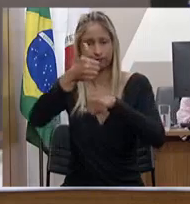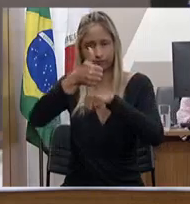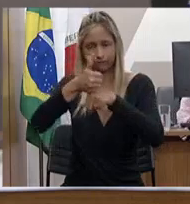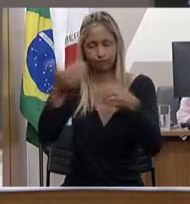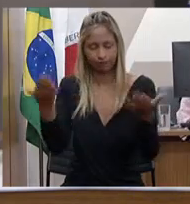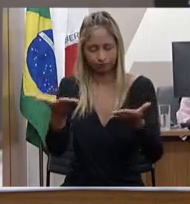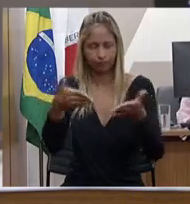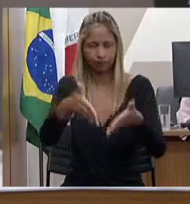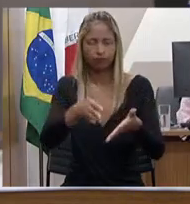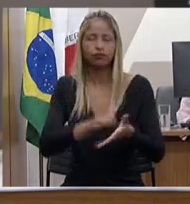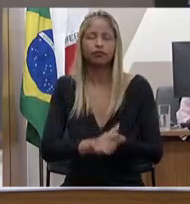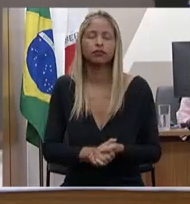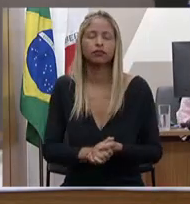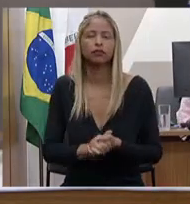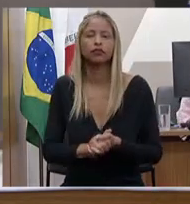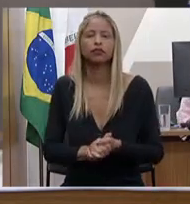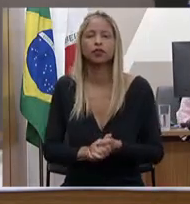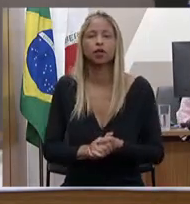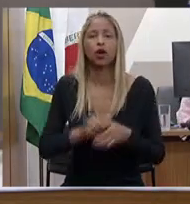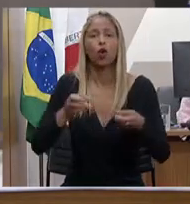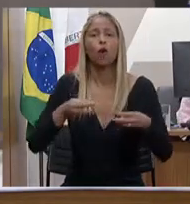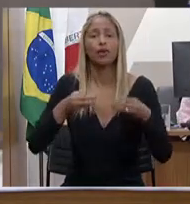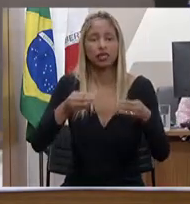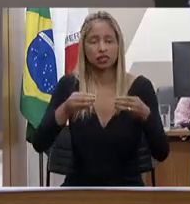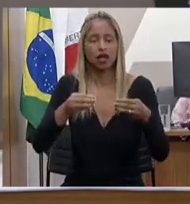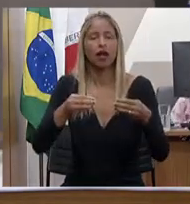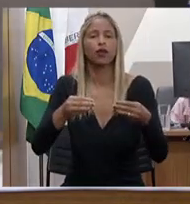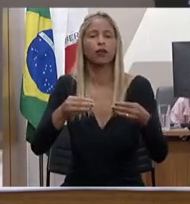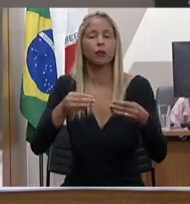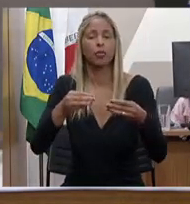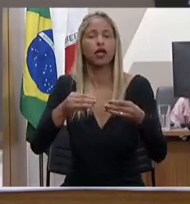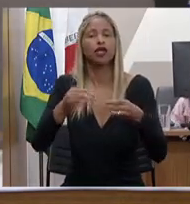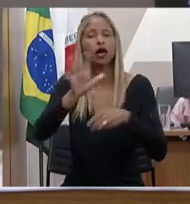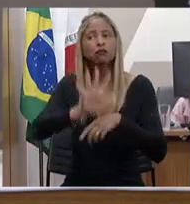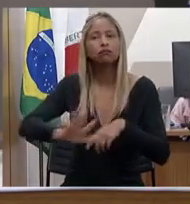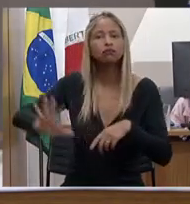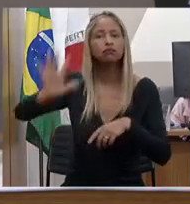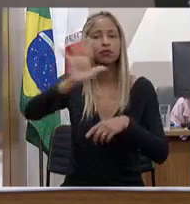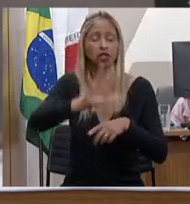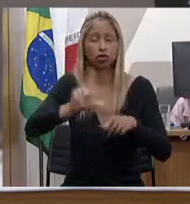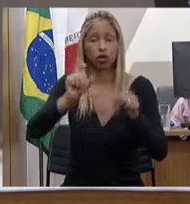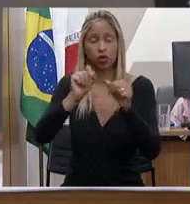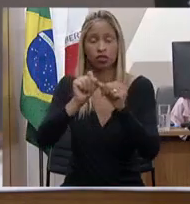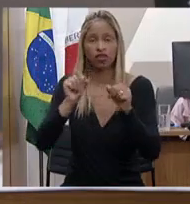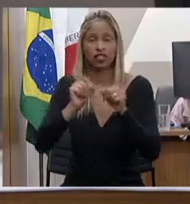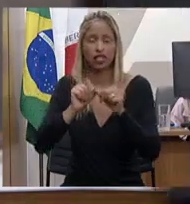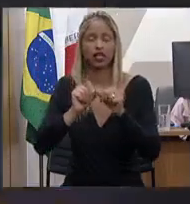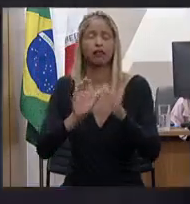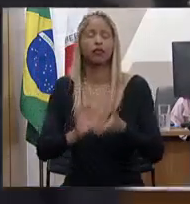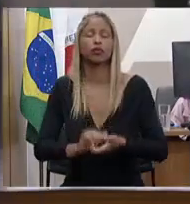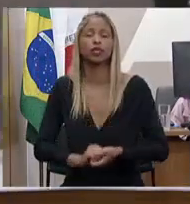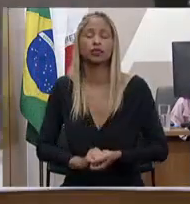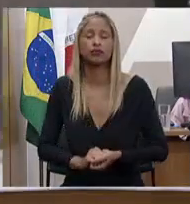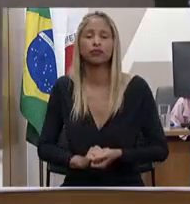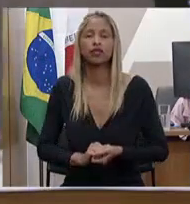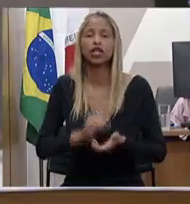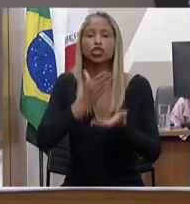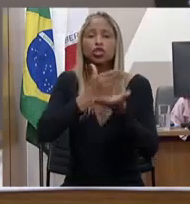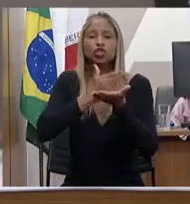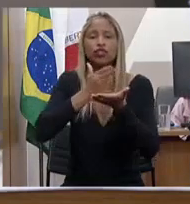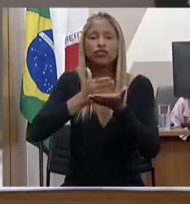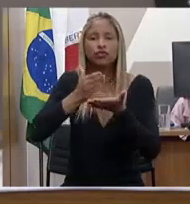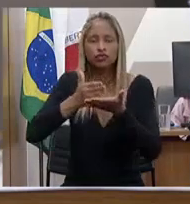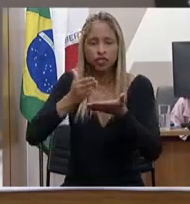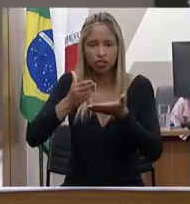comparecesse aqui e nem o ministério público é uma instituição de âmbito nacional Nossa atuação ela é apenas dividida